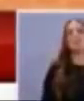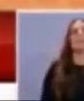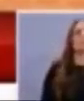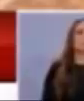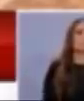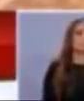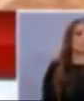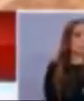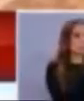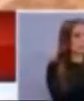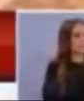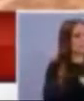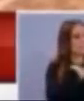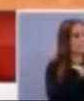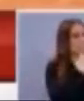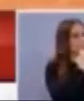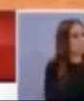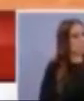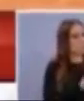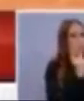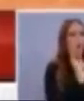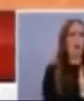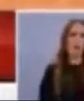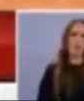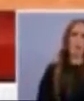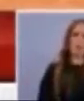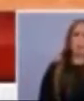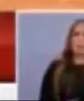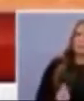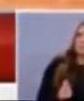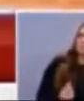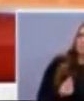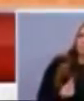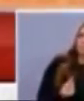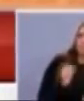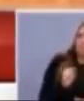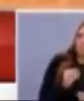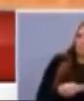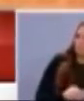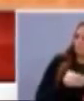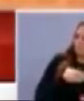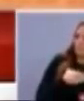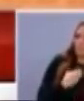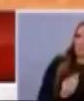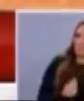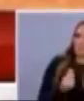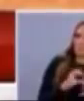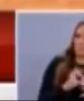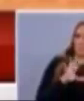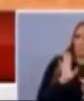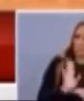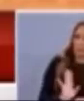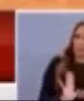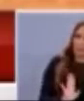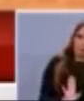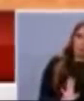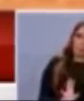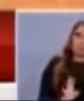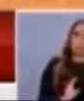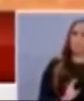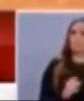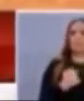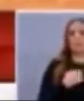sem justiça não sei se a palavra justiçado a faz aqui ô ô ô 101